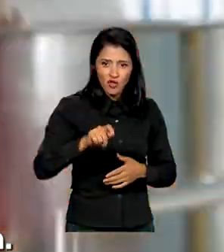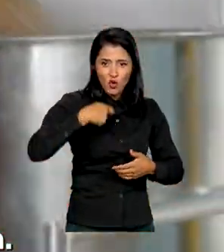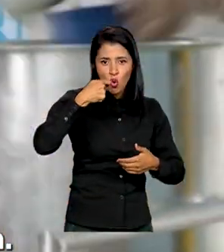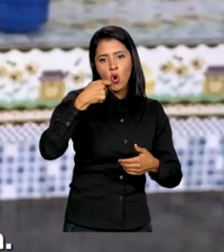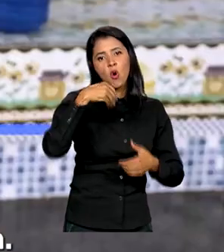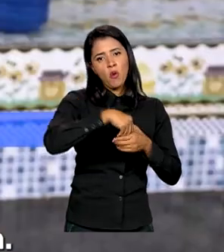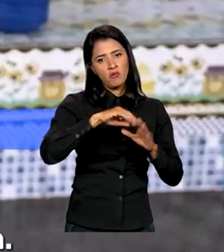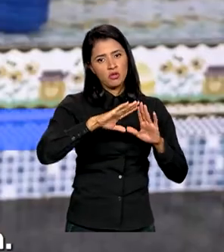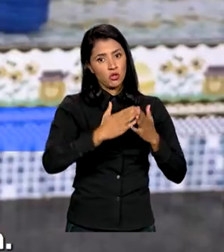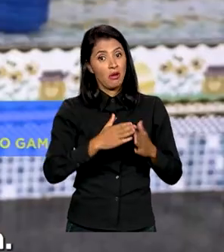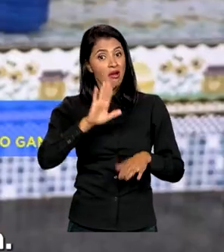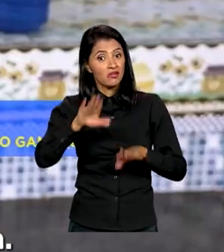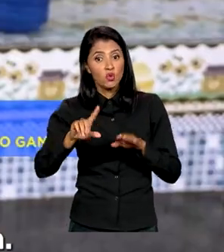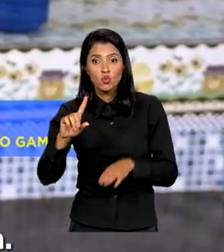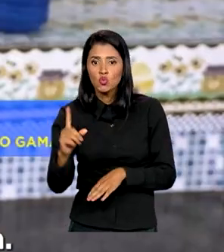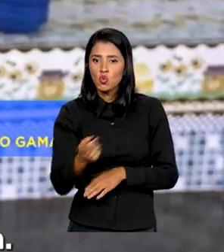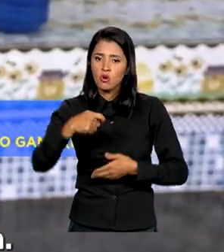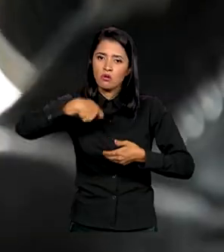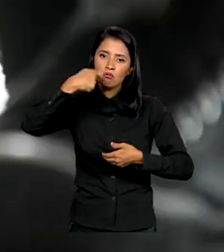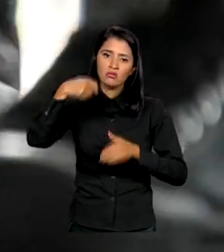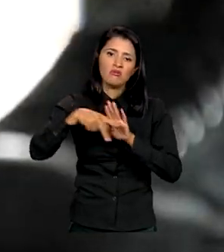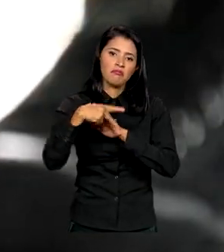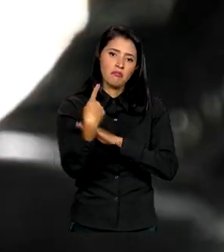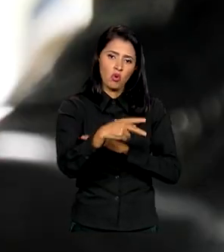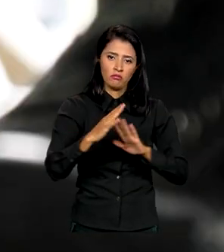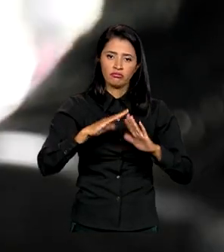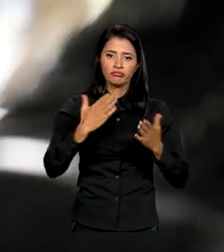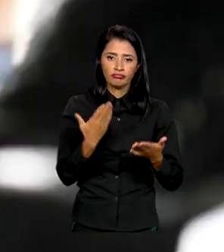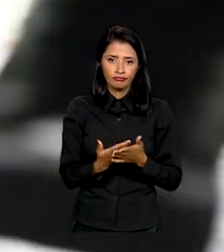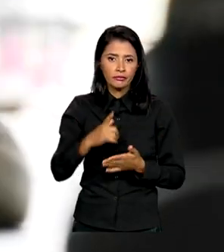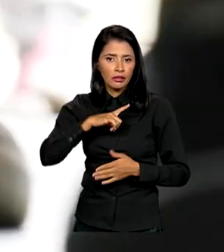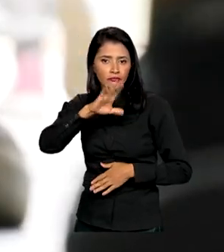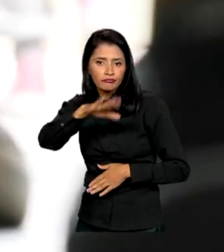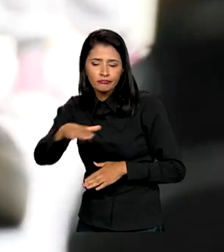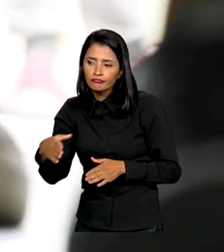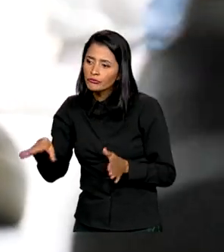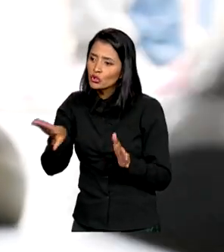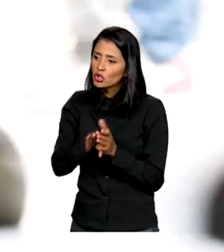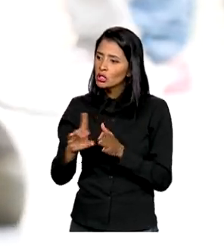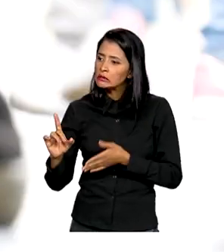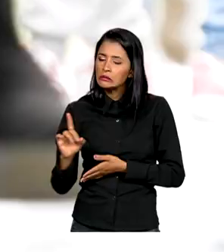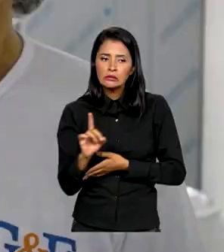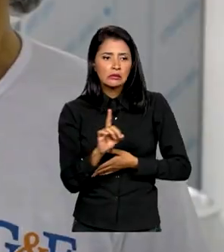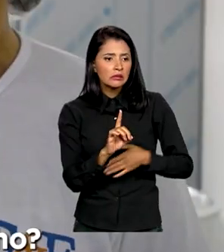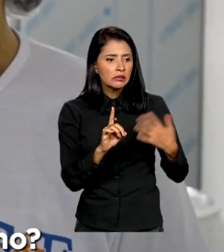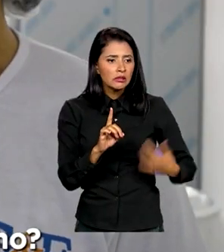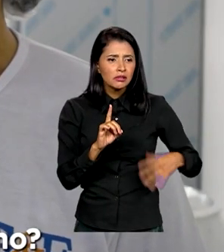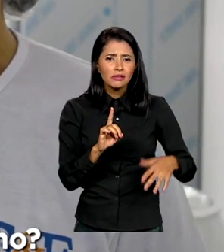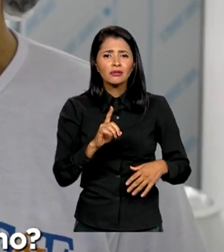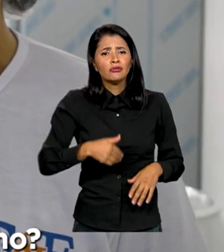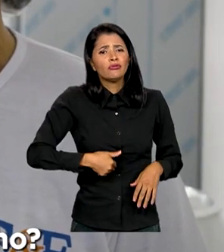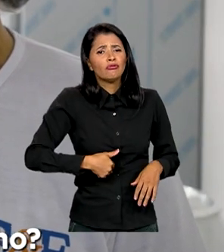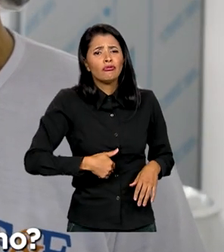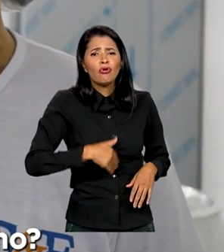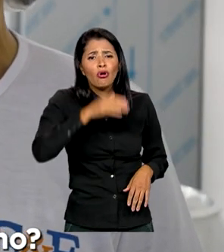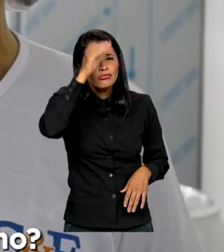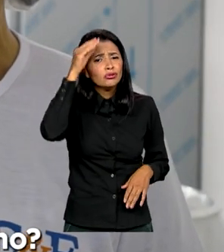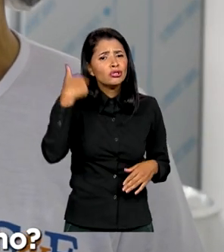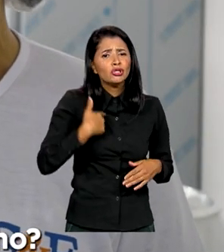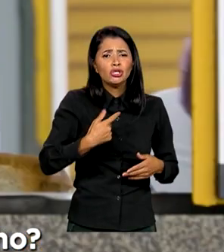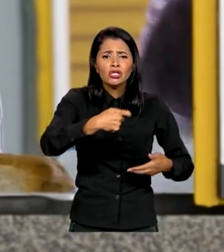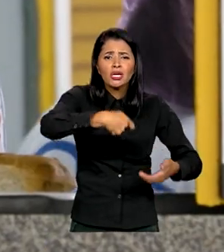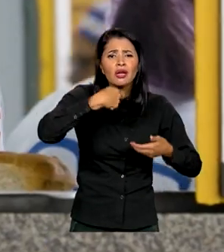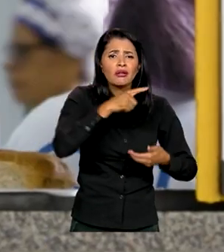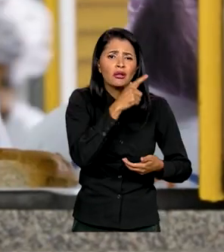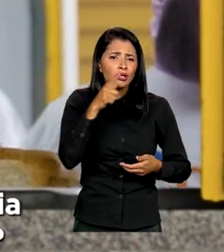escola, às vezes a única refeição é da escola. Tem criança que chega aqui, até de, ai, tio, eu tô morrendo de fome, tem como você botar logo